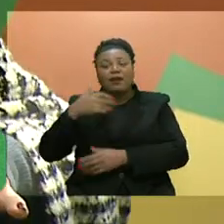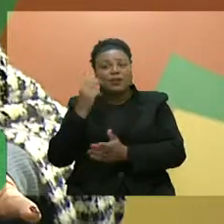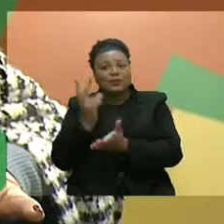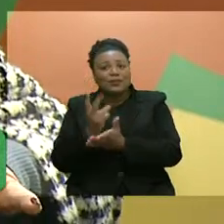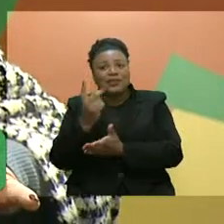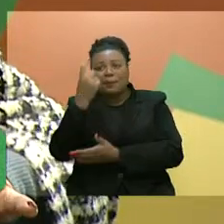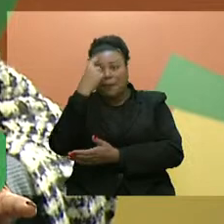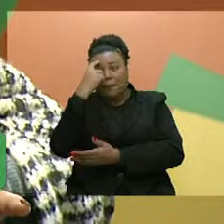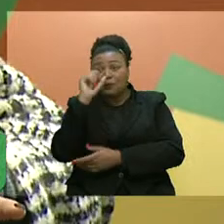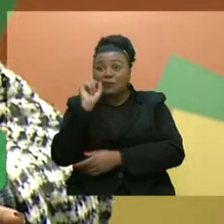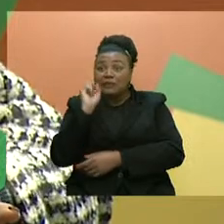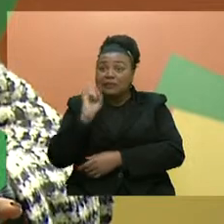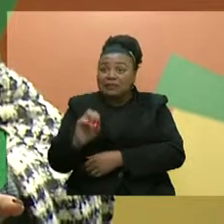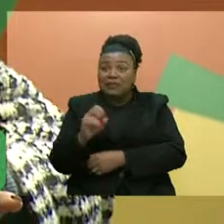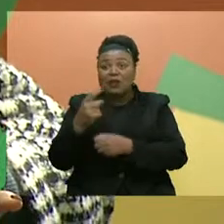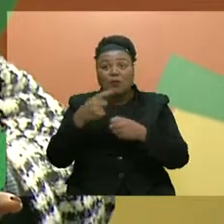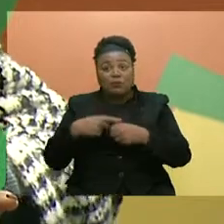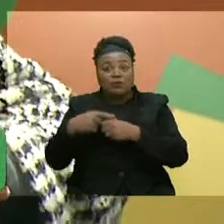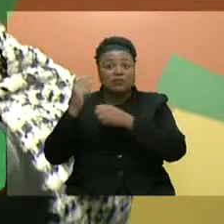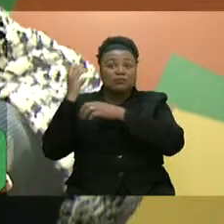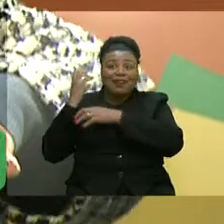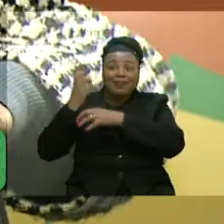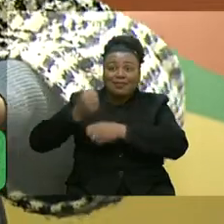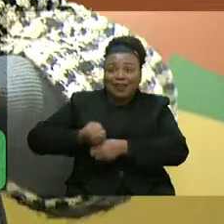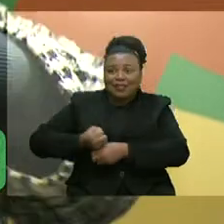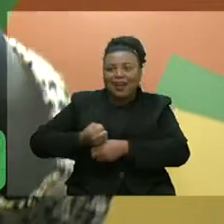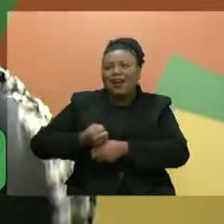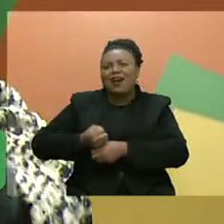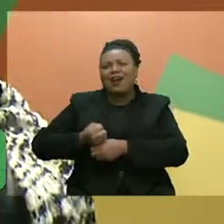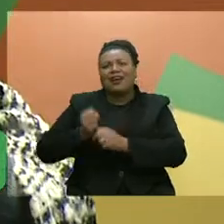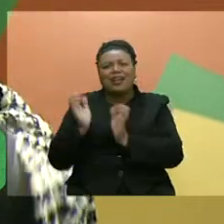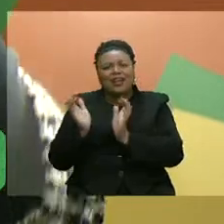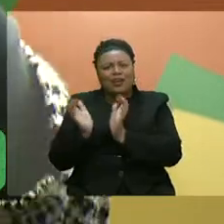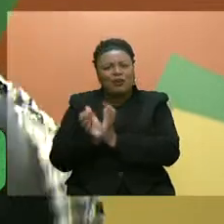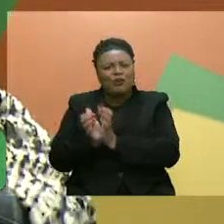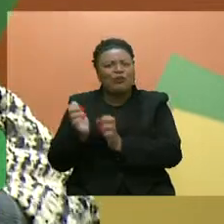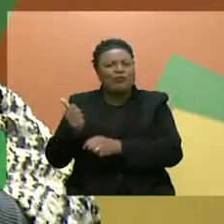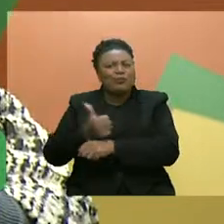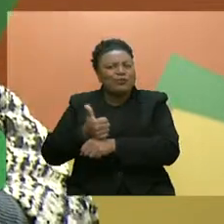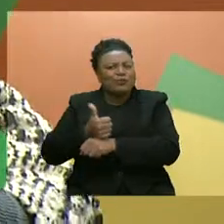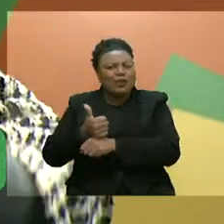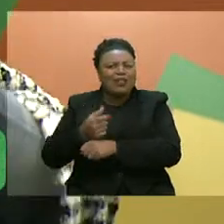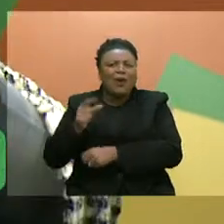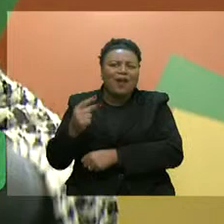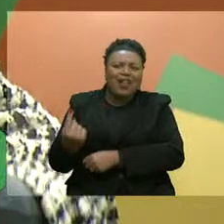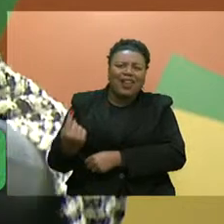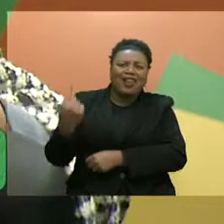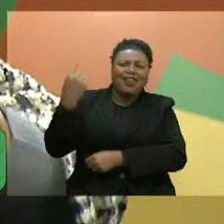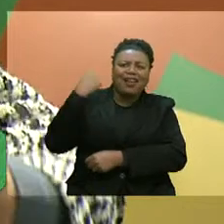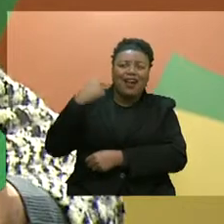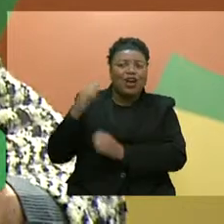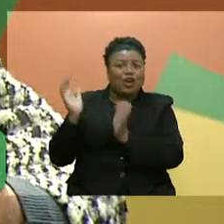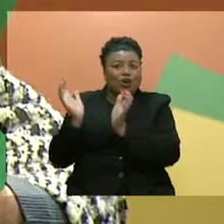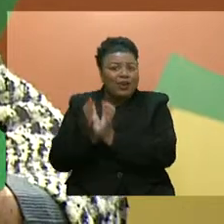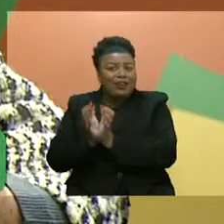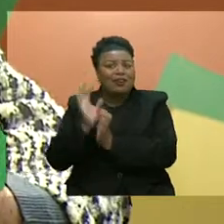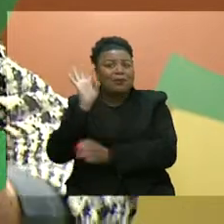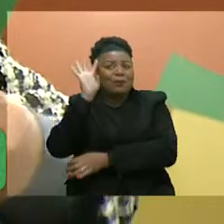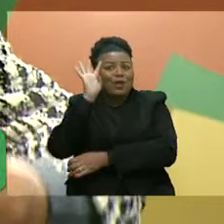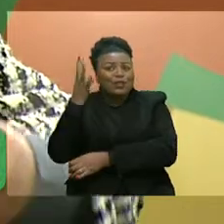sempre penso que se os municípios resgatassem aquelas equipes lá do início, onde a equipe